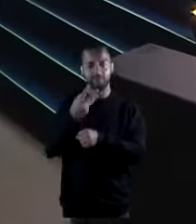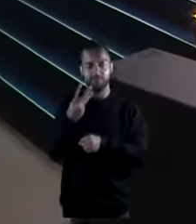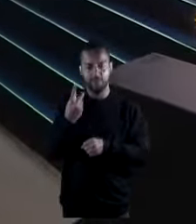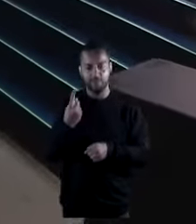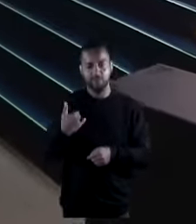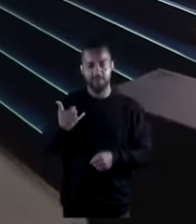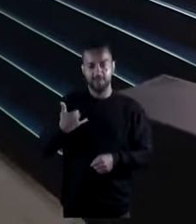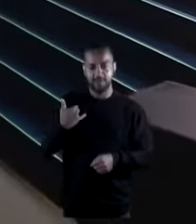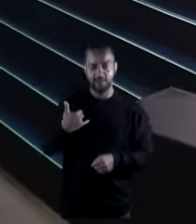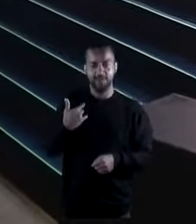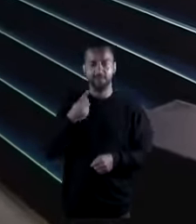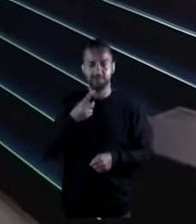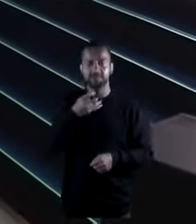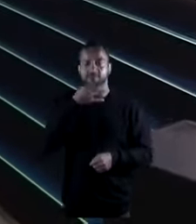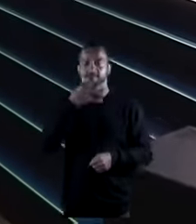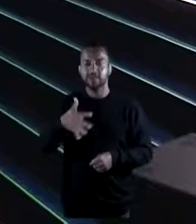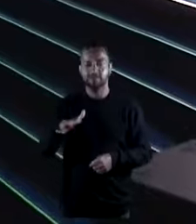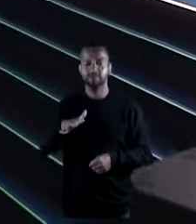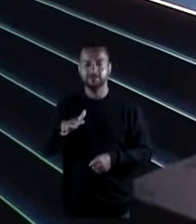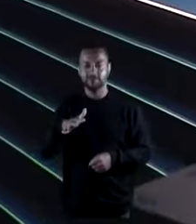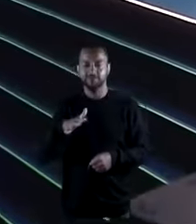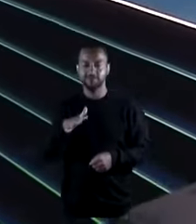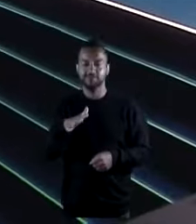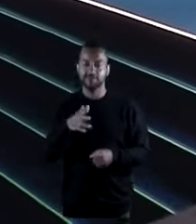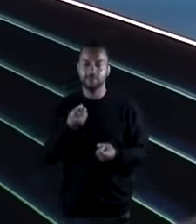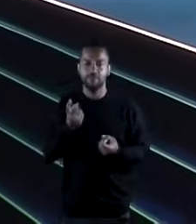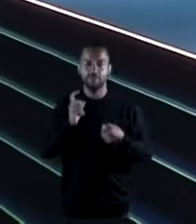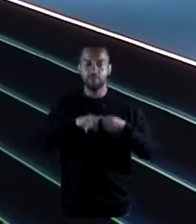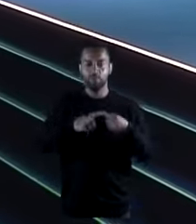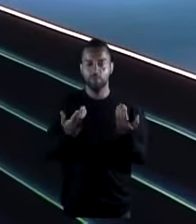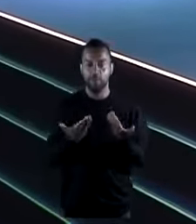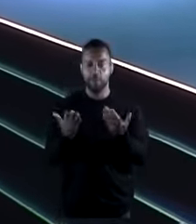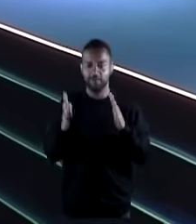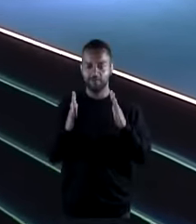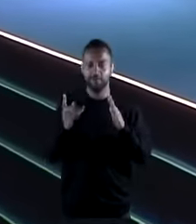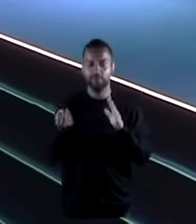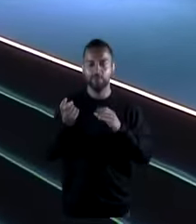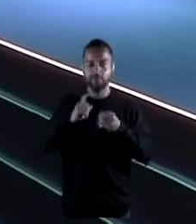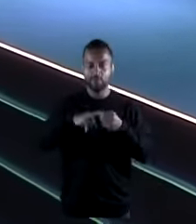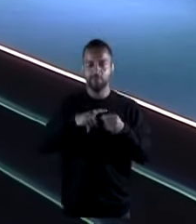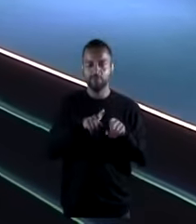de coração e voltou para o time nesta temporada em grande estilo.